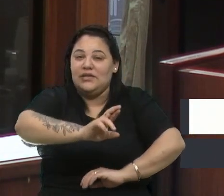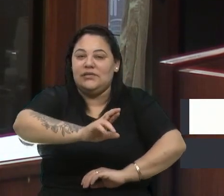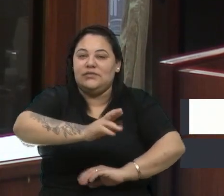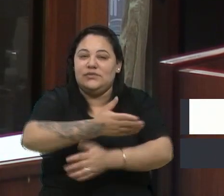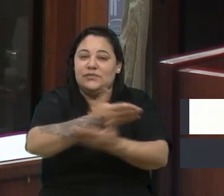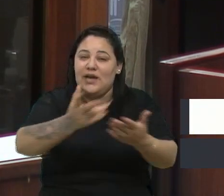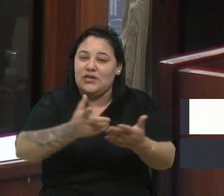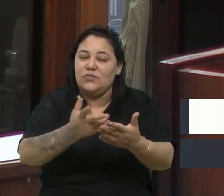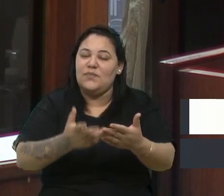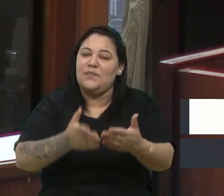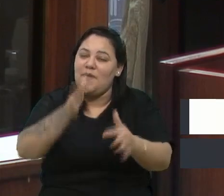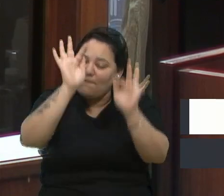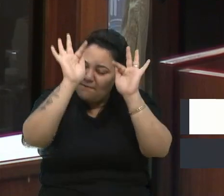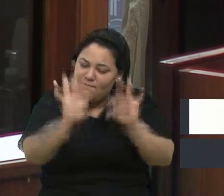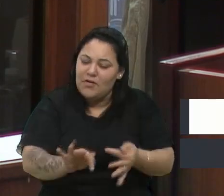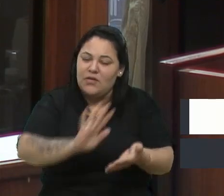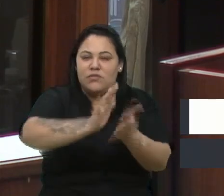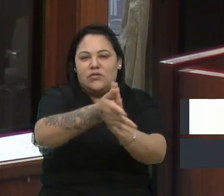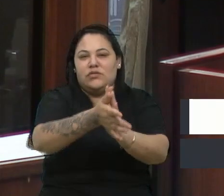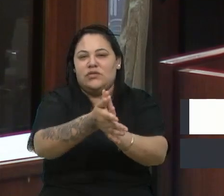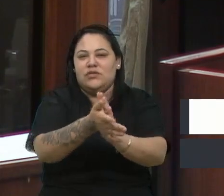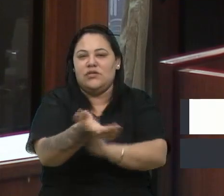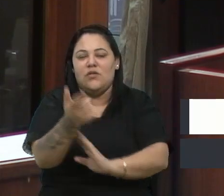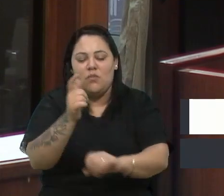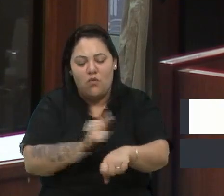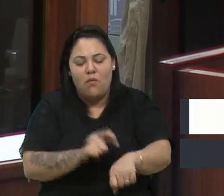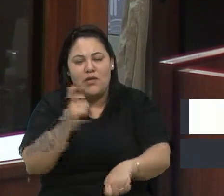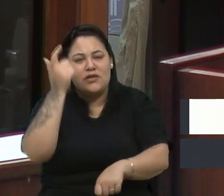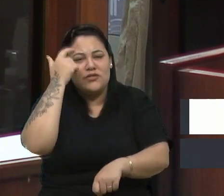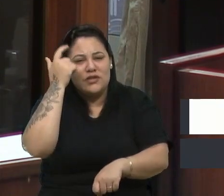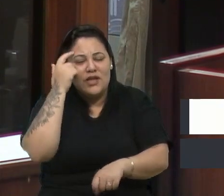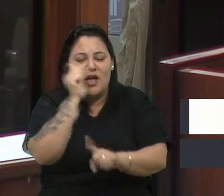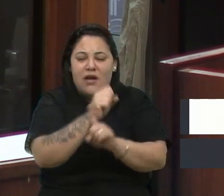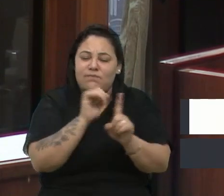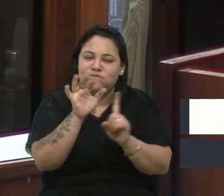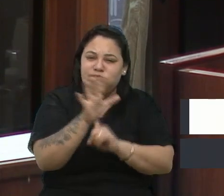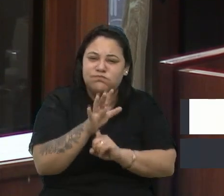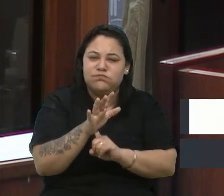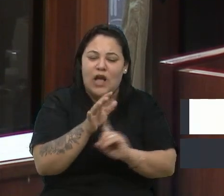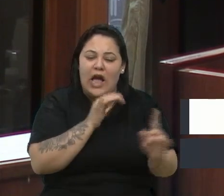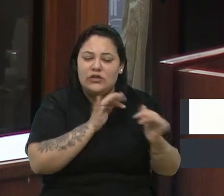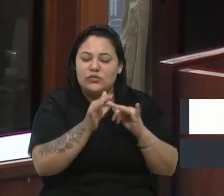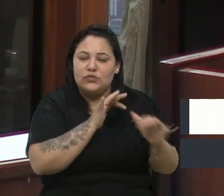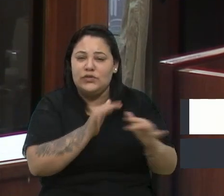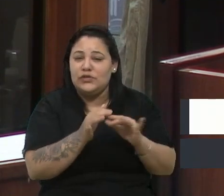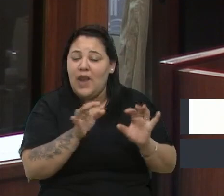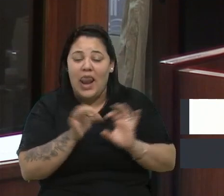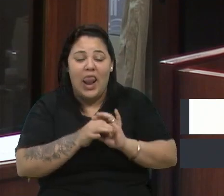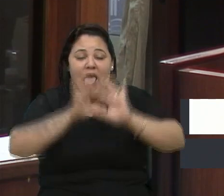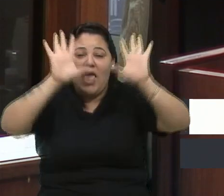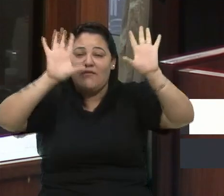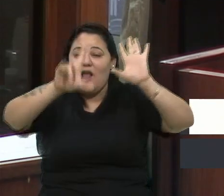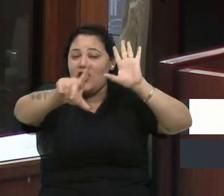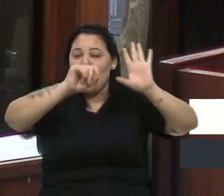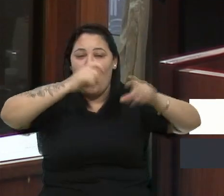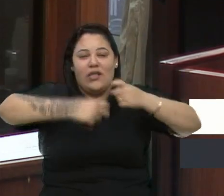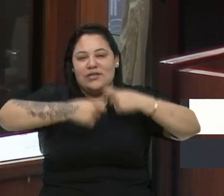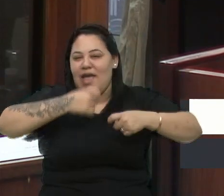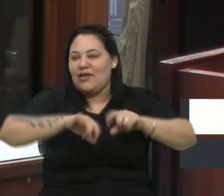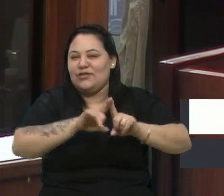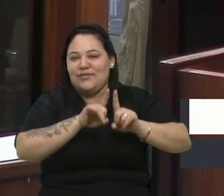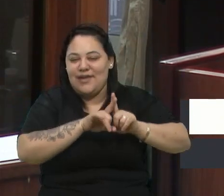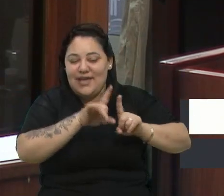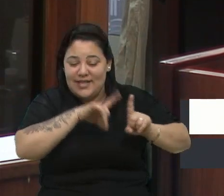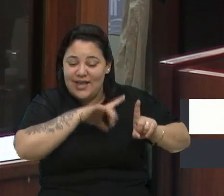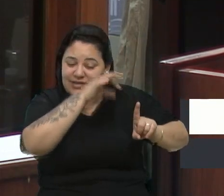preconceito. É o momento em que a sociedade reflete sobre movimento pela livre orientação sexual e com a certeza sobre